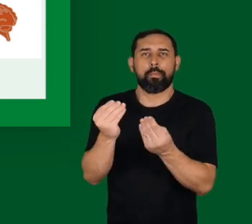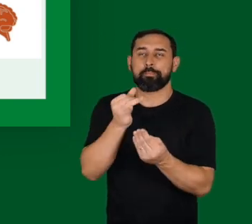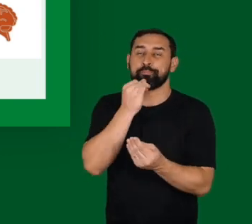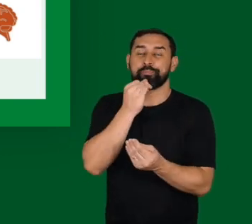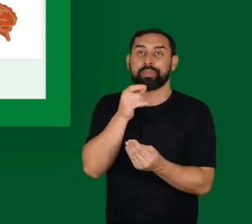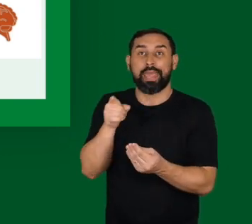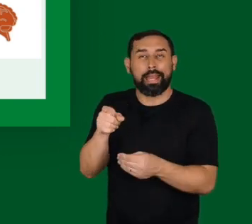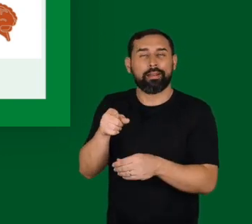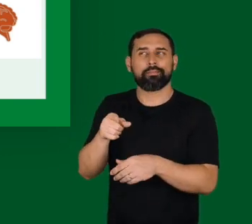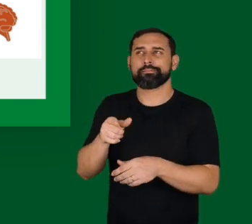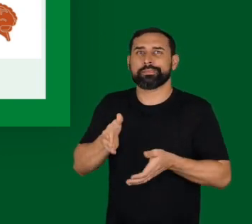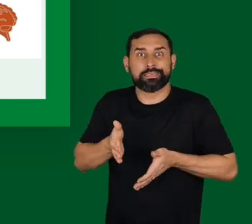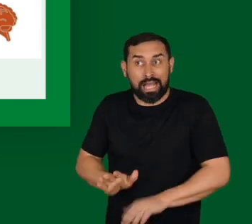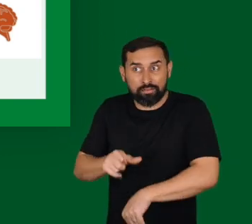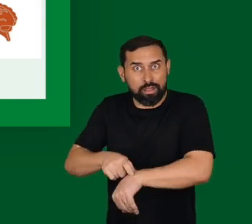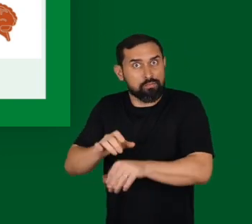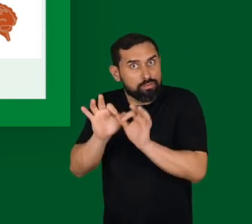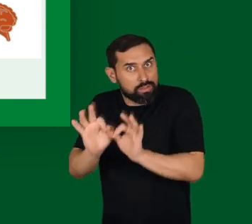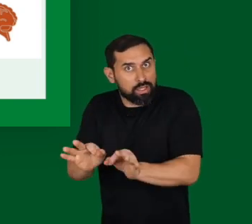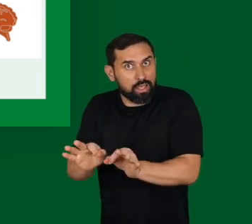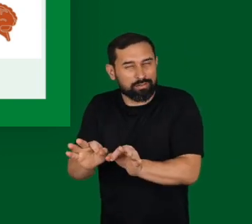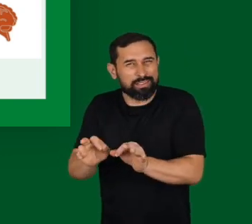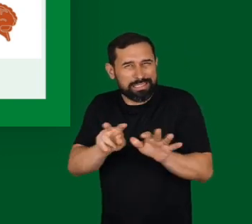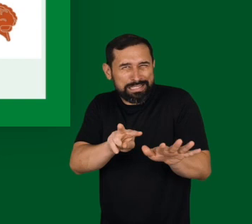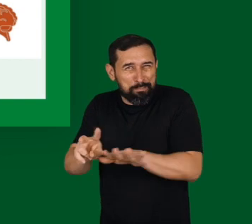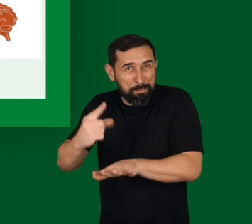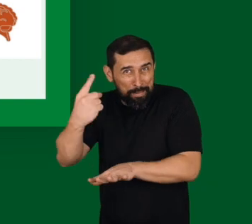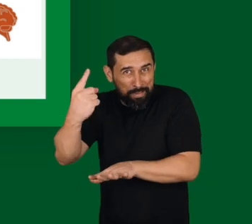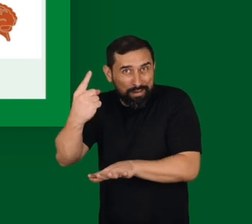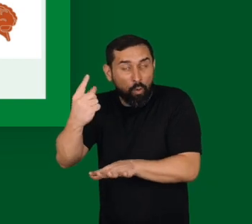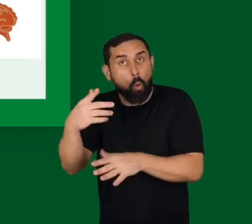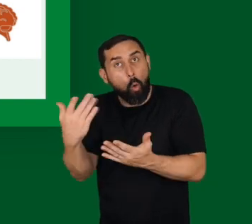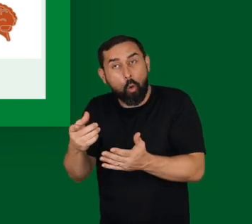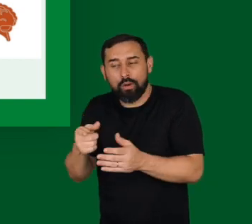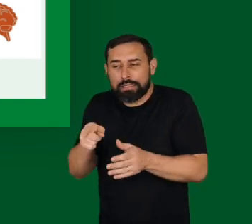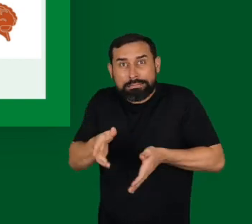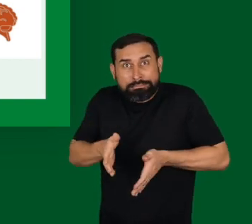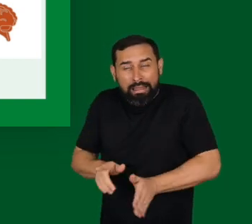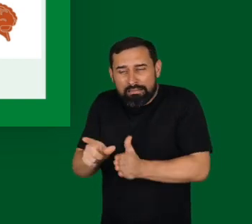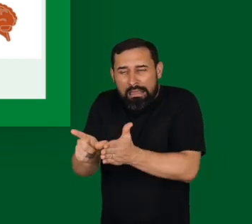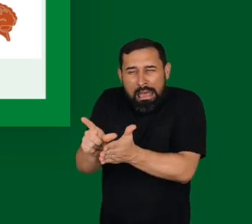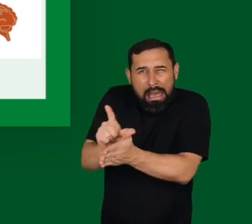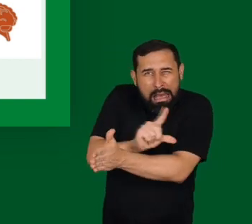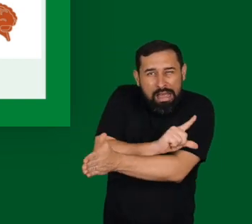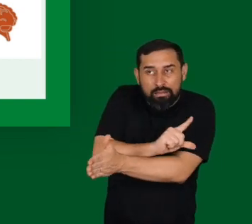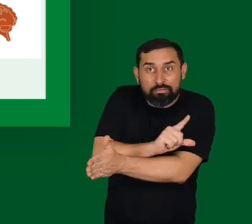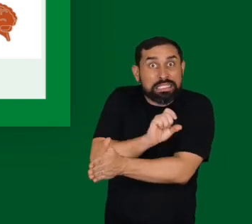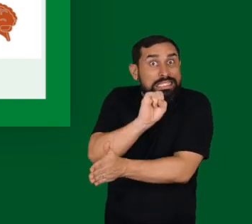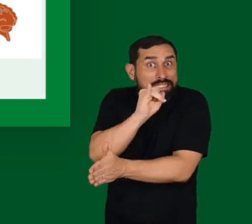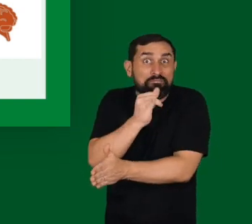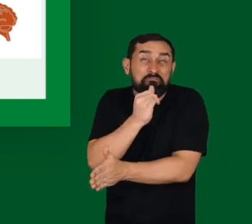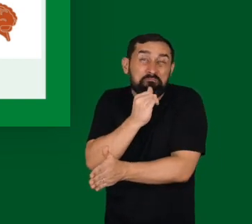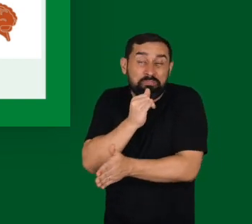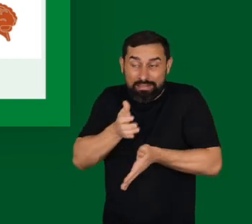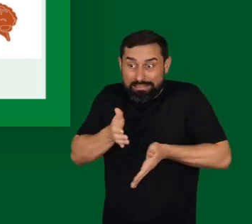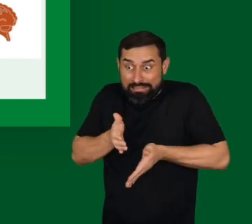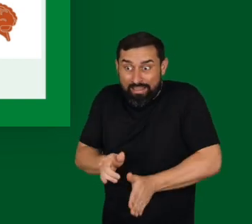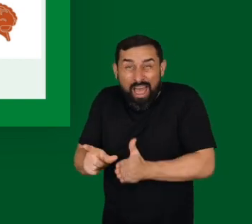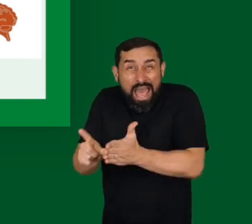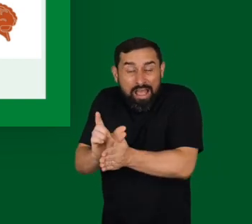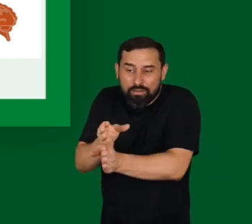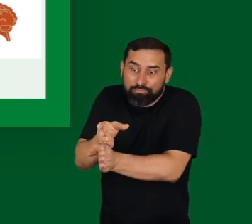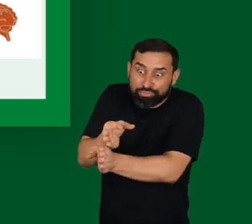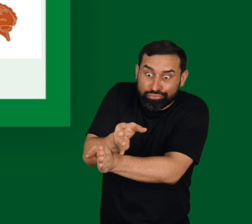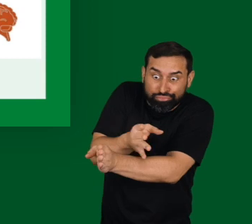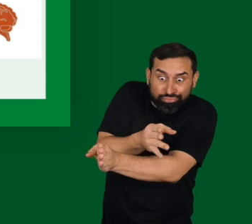logo na primeira semana de vida, seja do bebê a termo ou, em especial, do prematuro, tá? Ela vai ser mais intensa